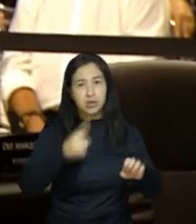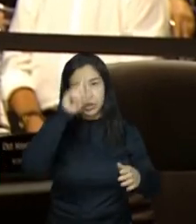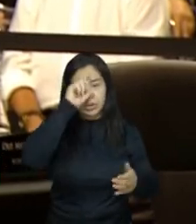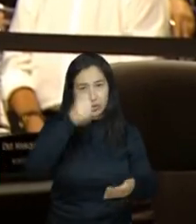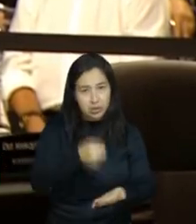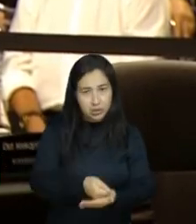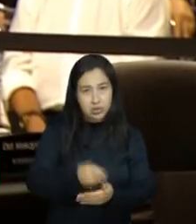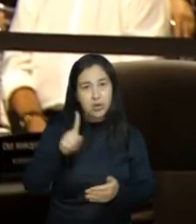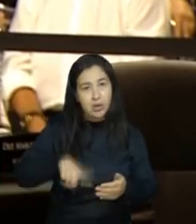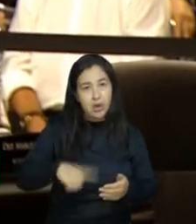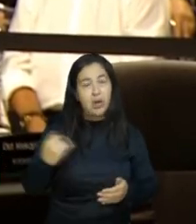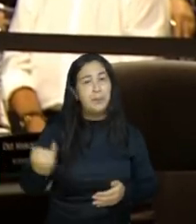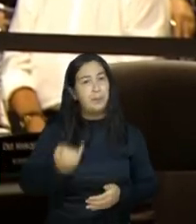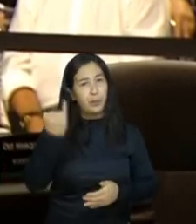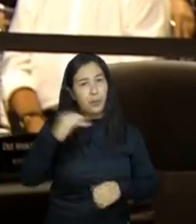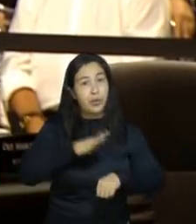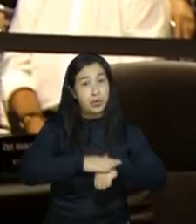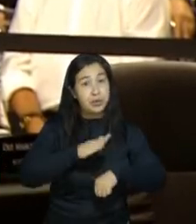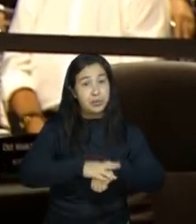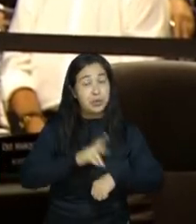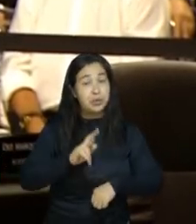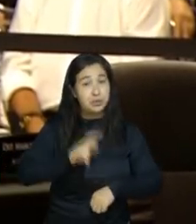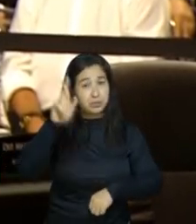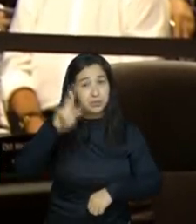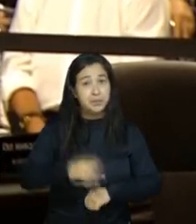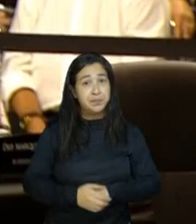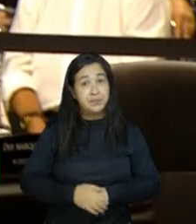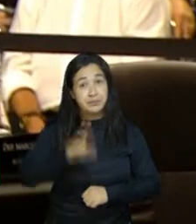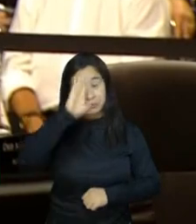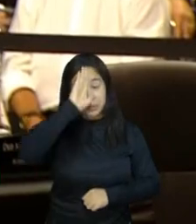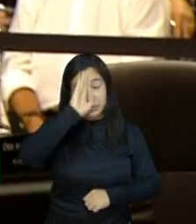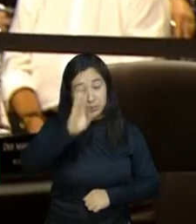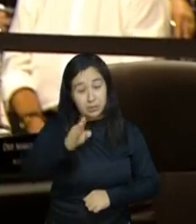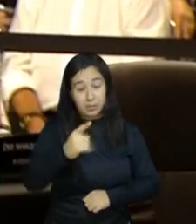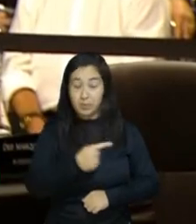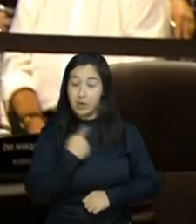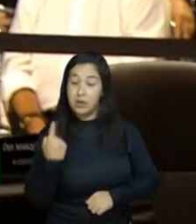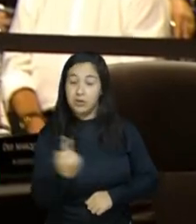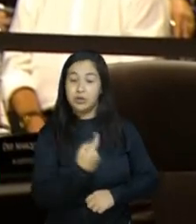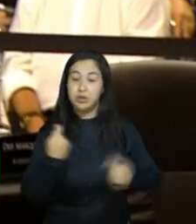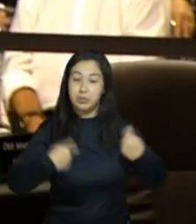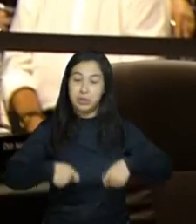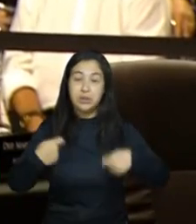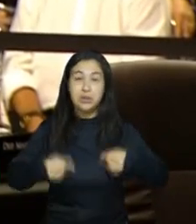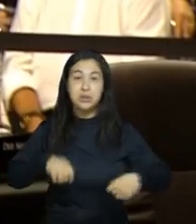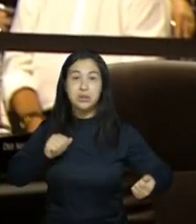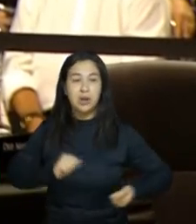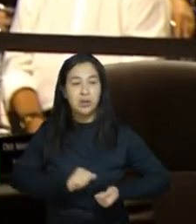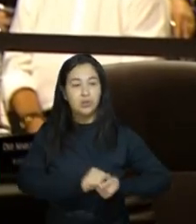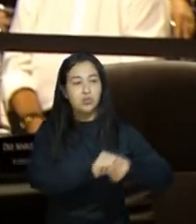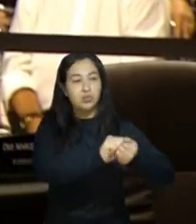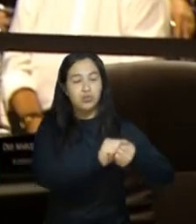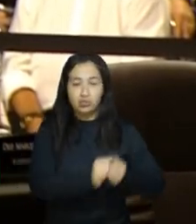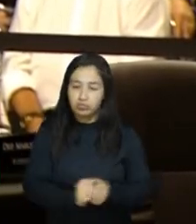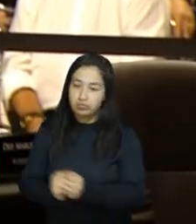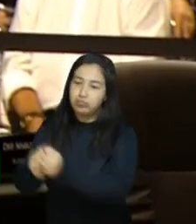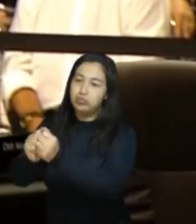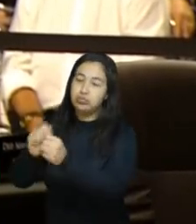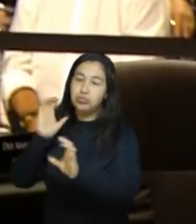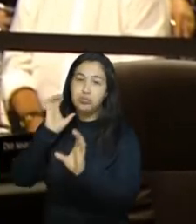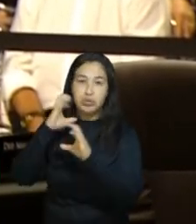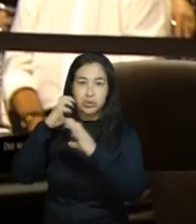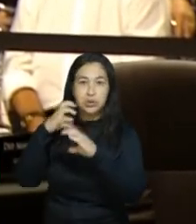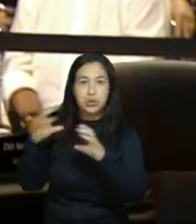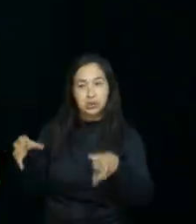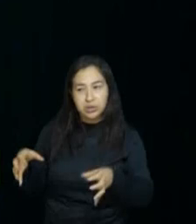E, principalmente, as iniciativas legislativas precisam ir em direção ou em conjunto com os aspectos científicos e com a ciência.